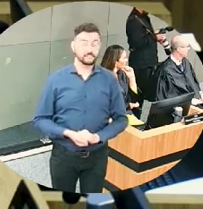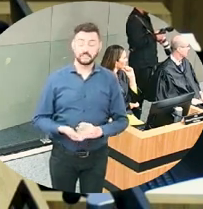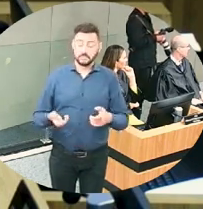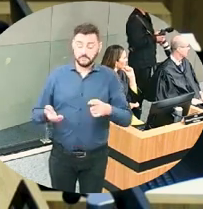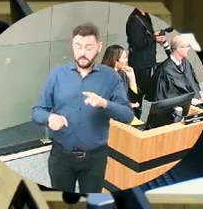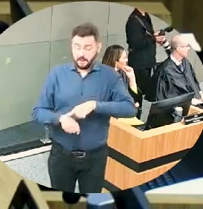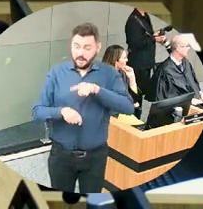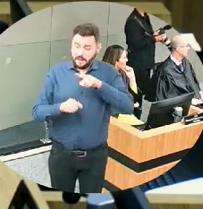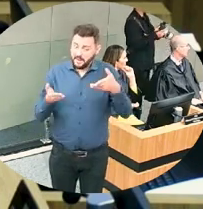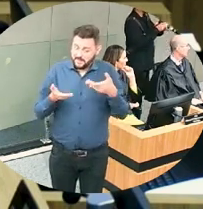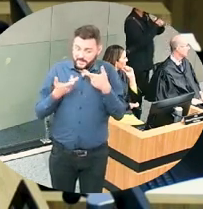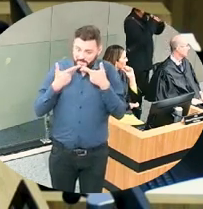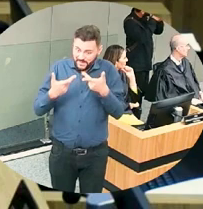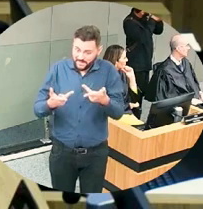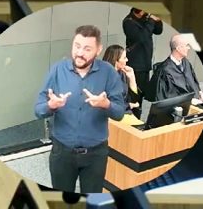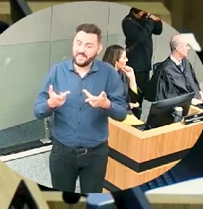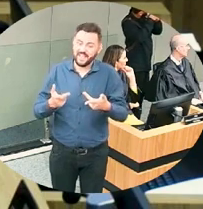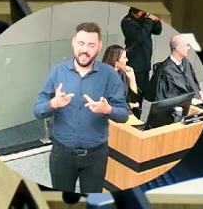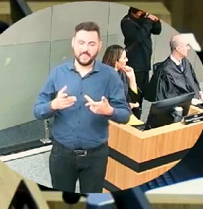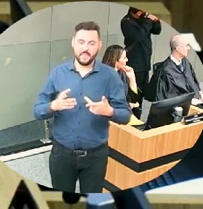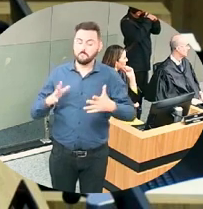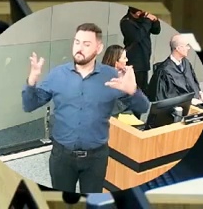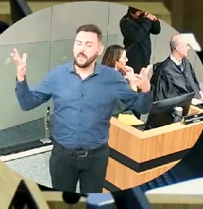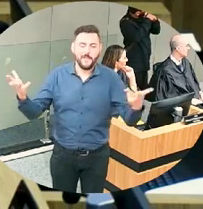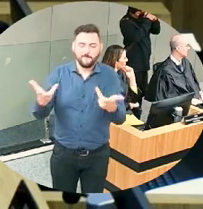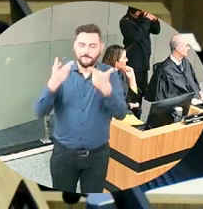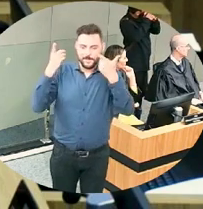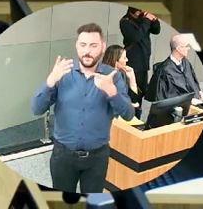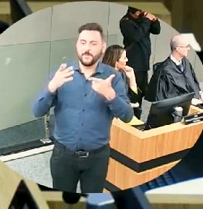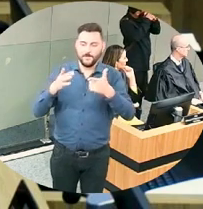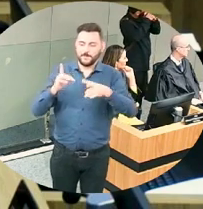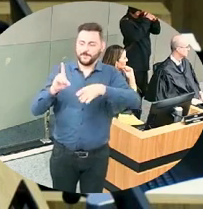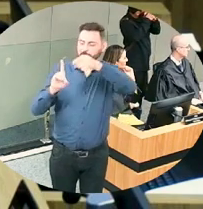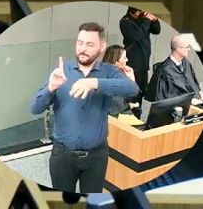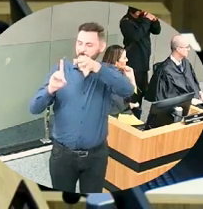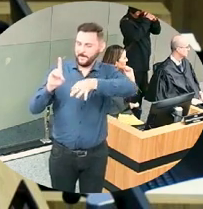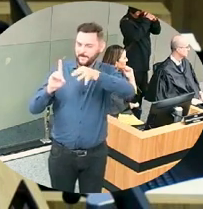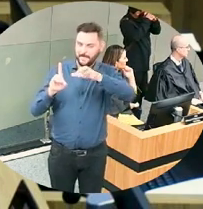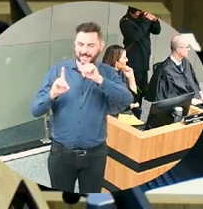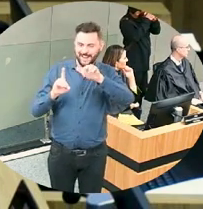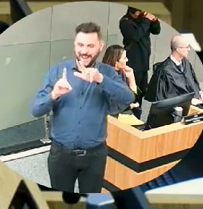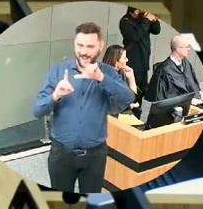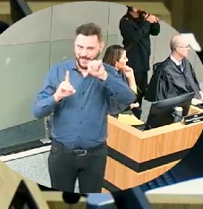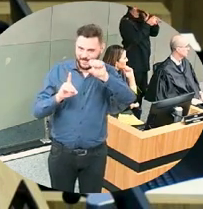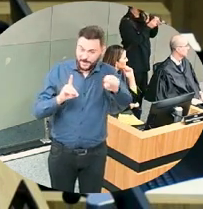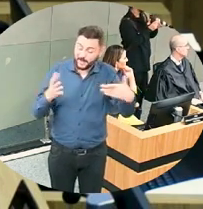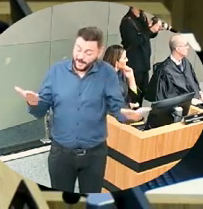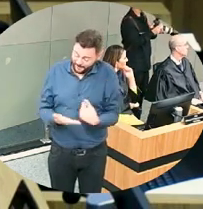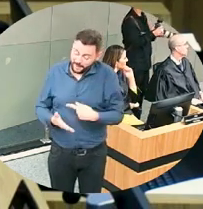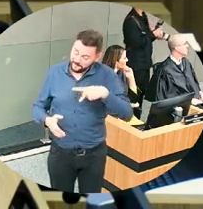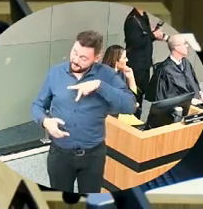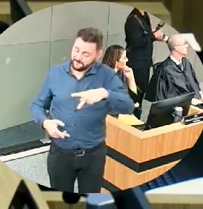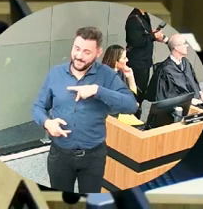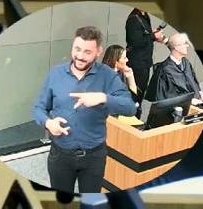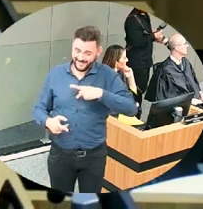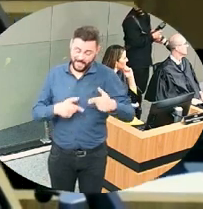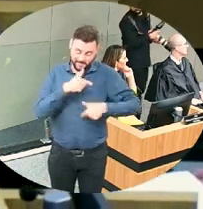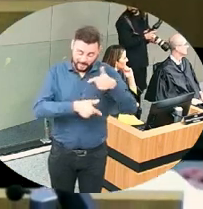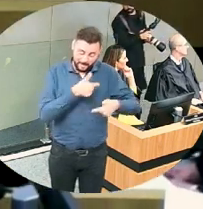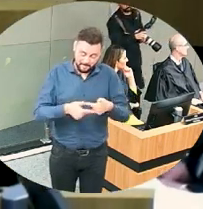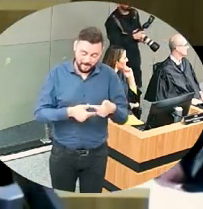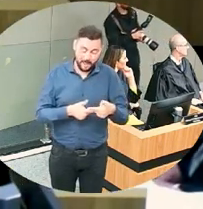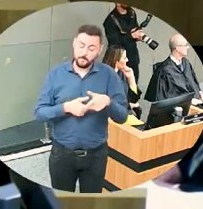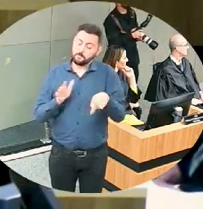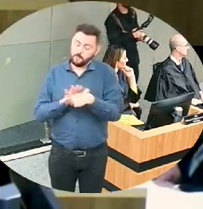neste momento eu transmito a excelentíssimo desembargadora Maria do Carlos de Lima o cargo de presidente do Tribunal Regional do Trabalho da